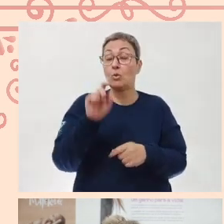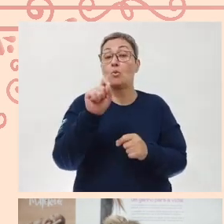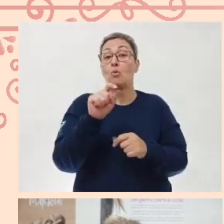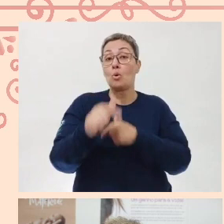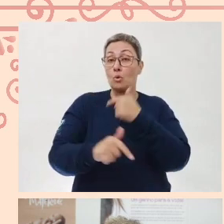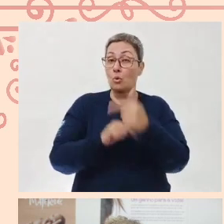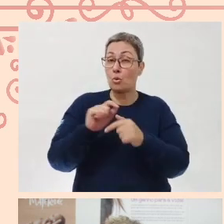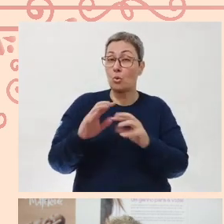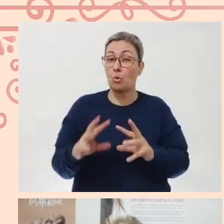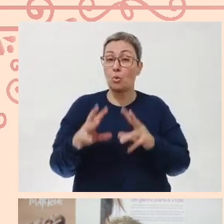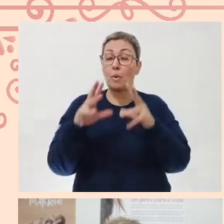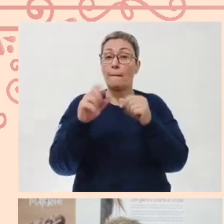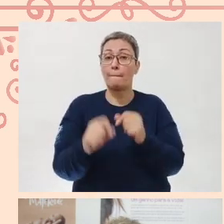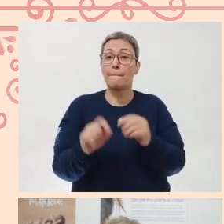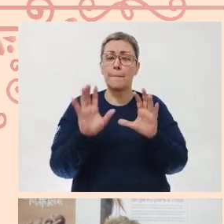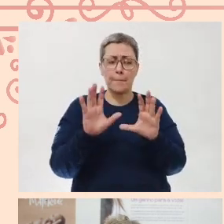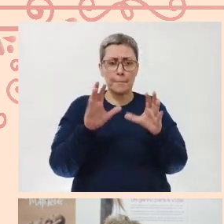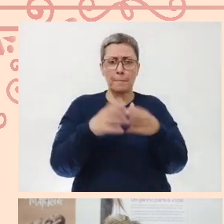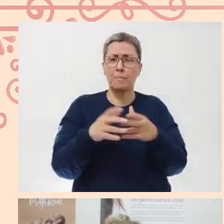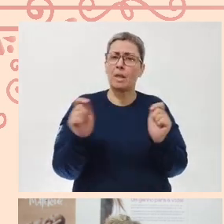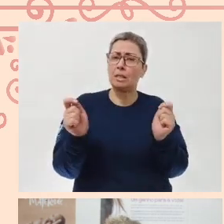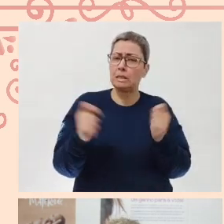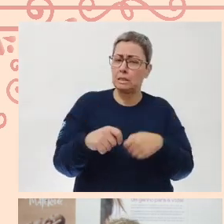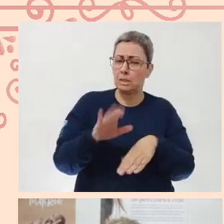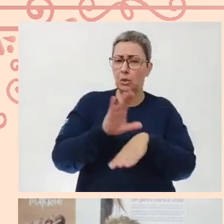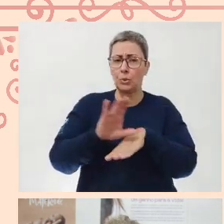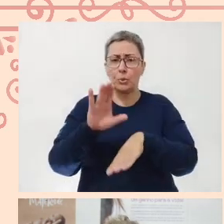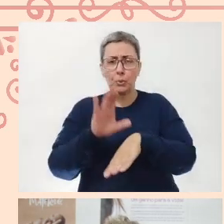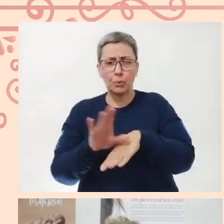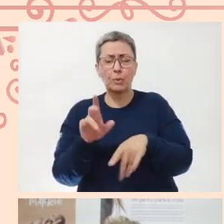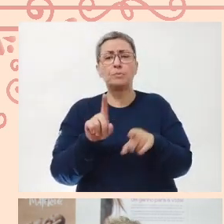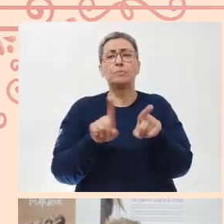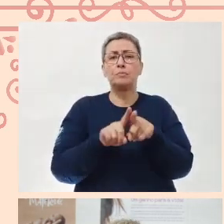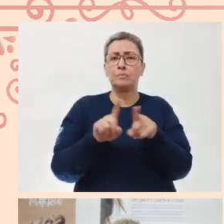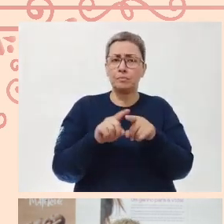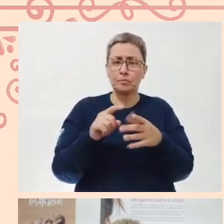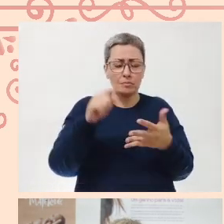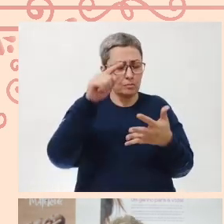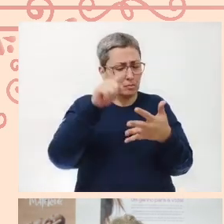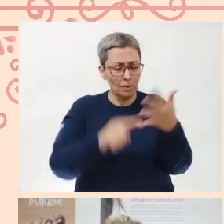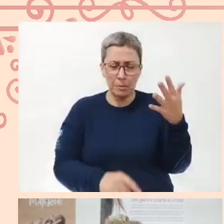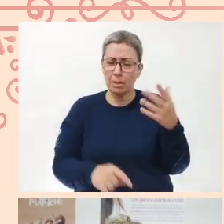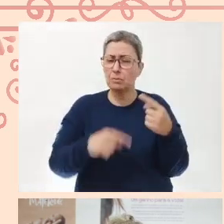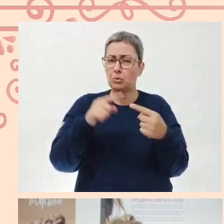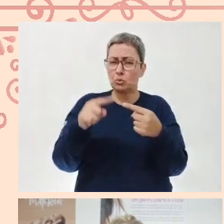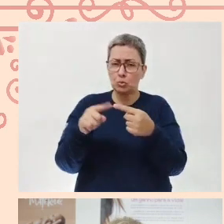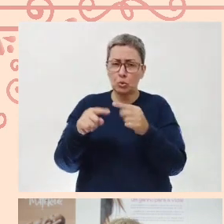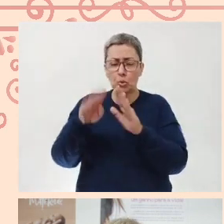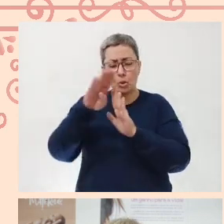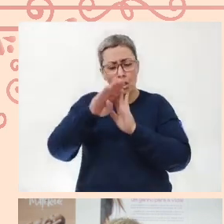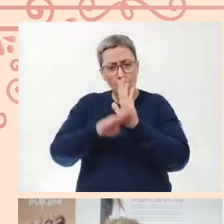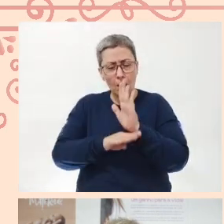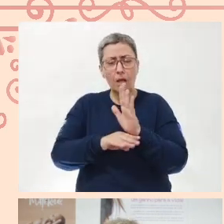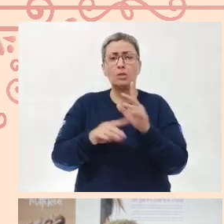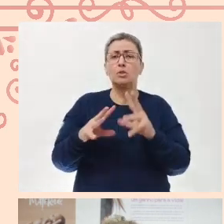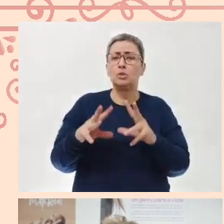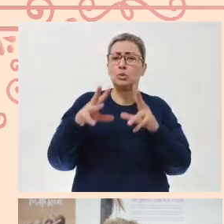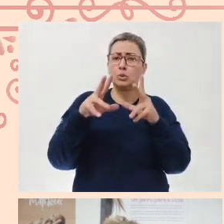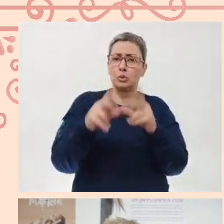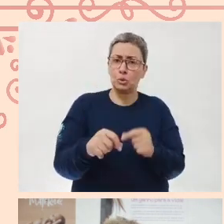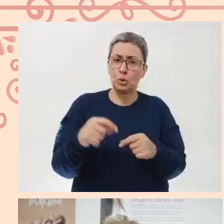serviços que tiveram todas as suas equipes capacitadas, com as mesmas diretrizes, com as